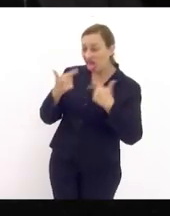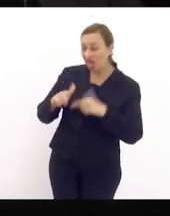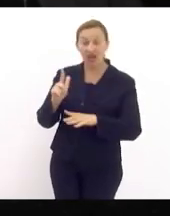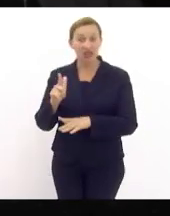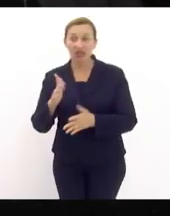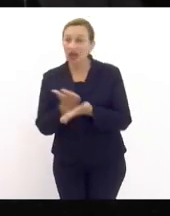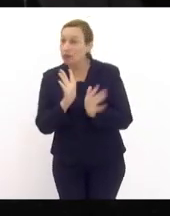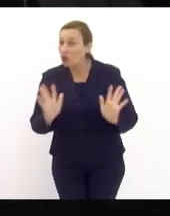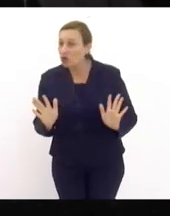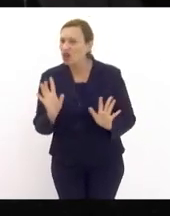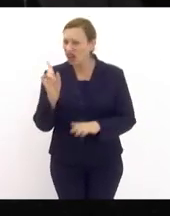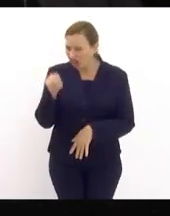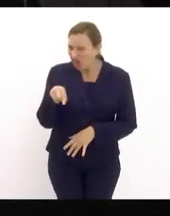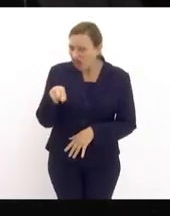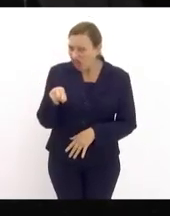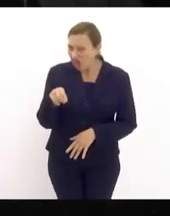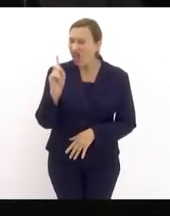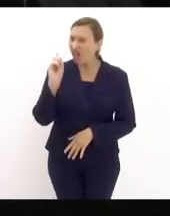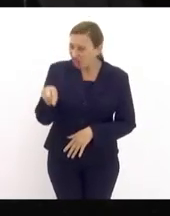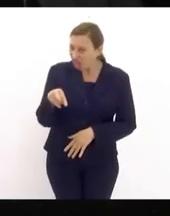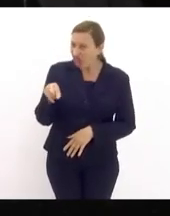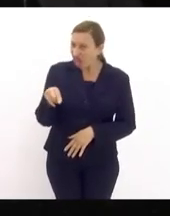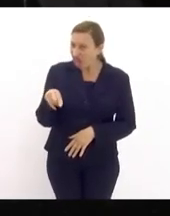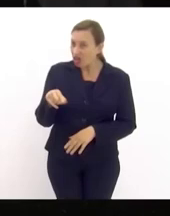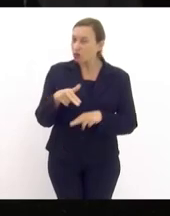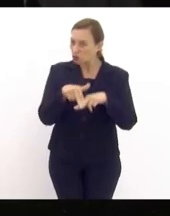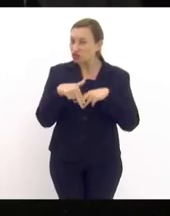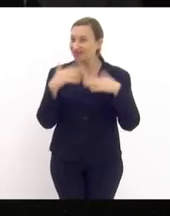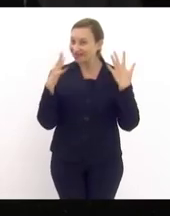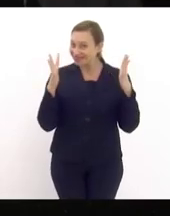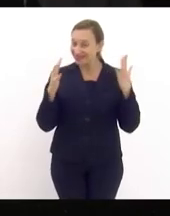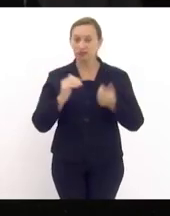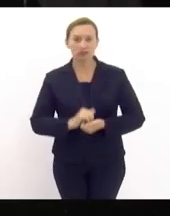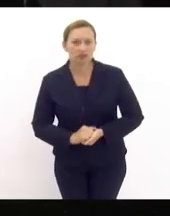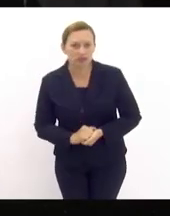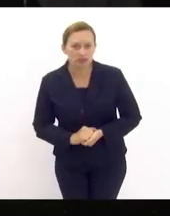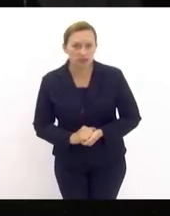isso? É isso que eu tenho que ter motivo para comemorar?